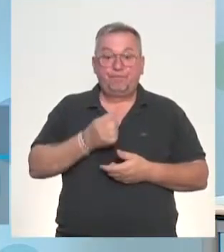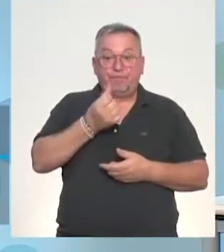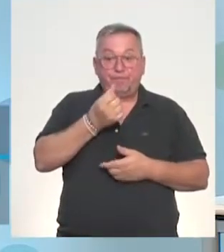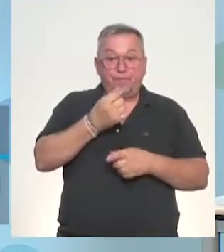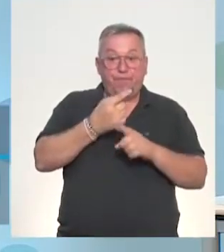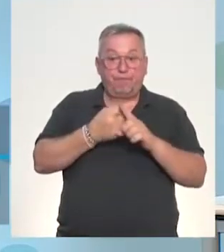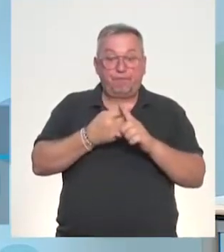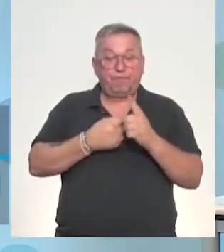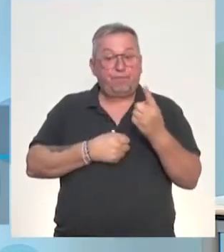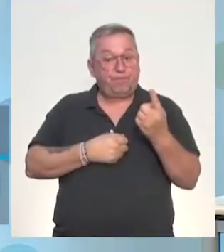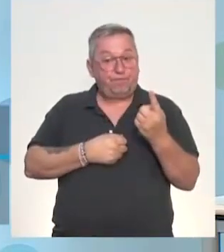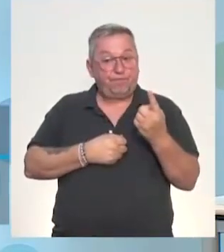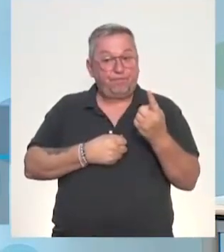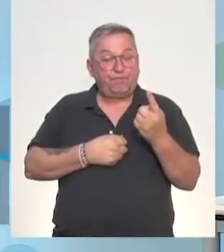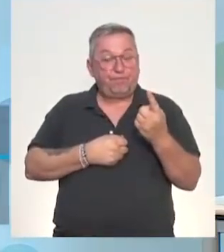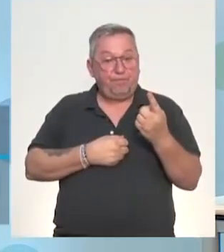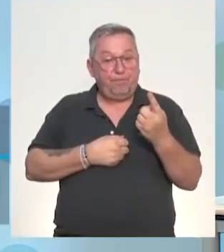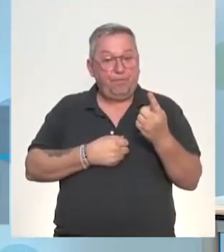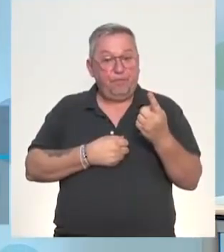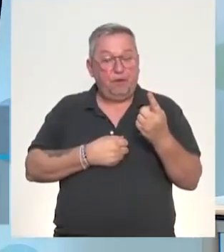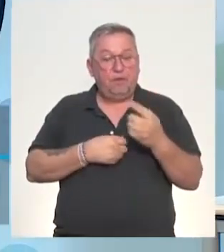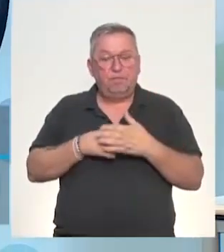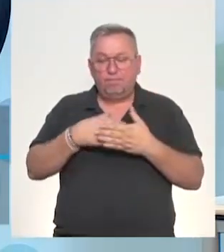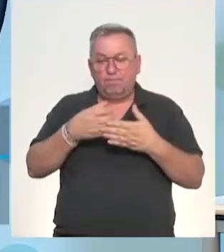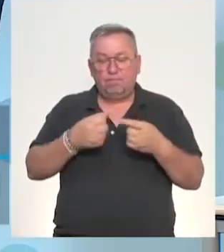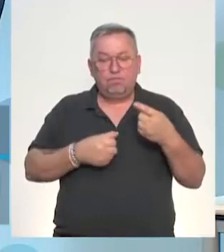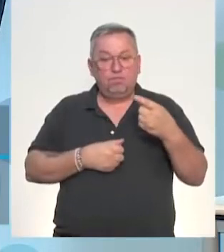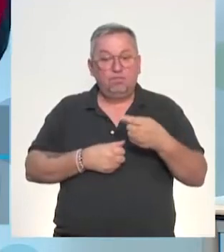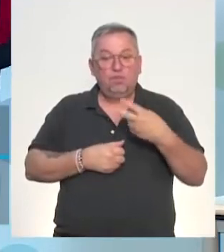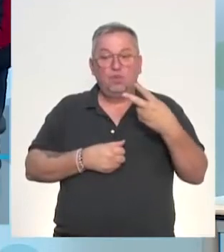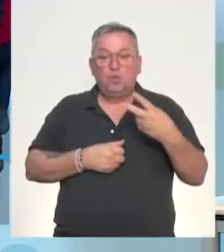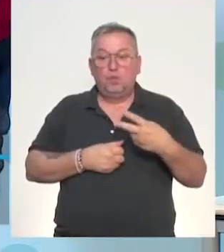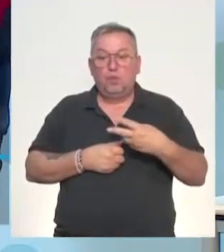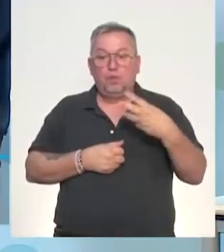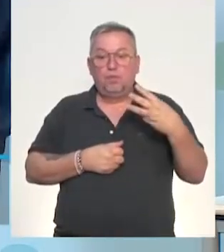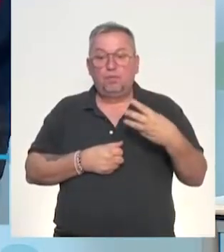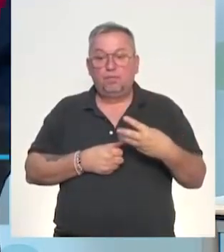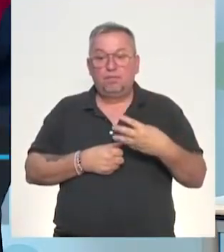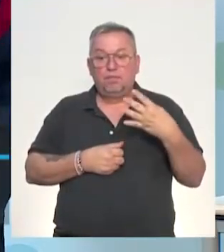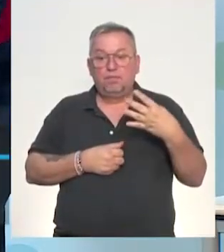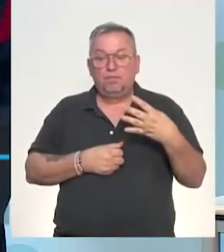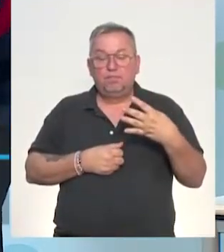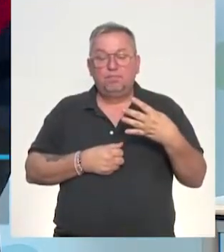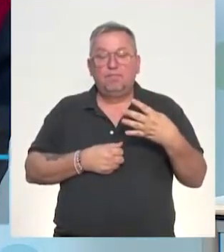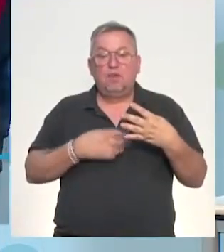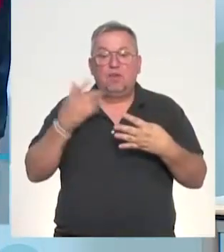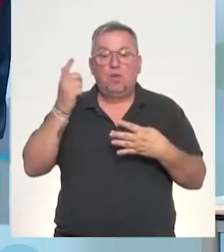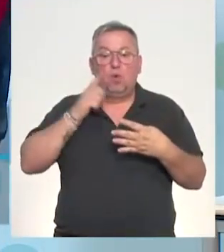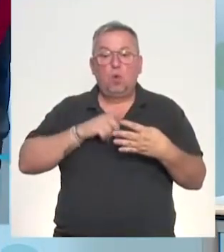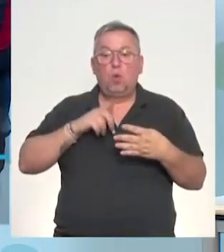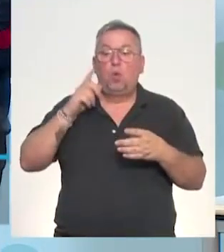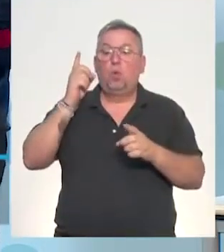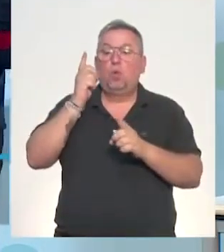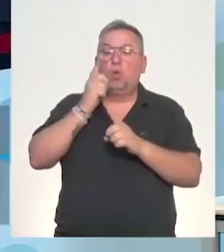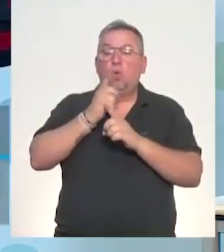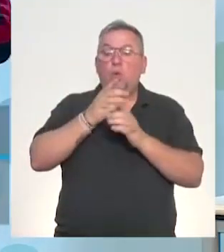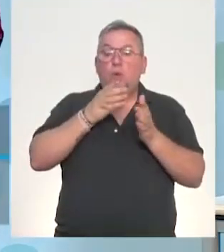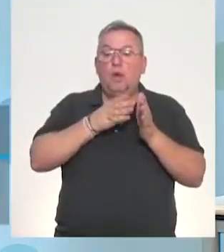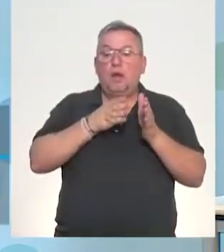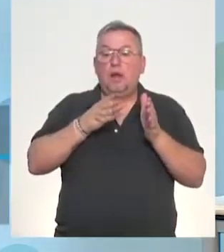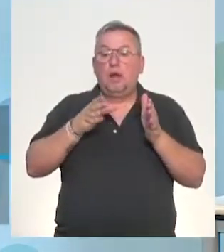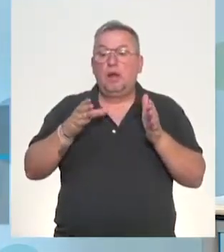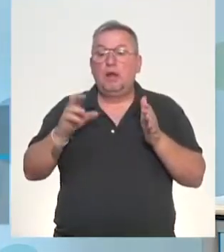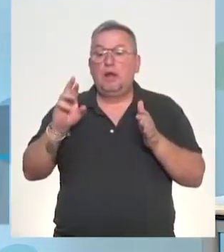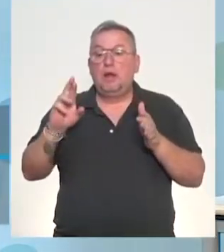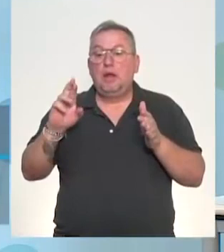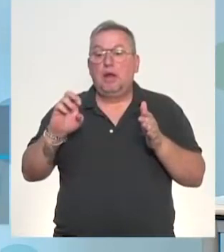6 vezes 1, o segundo 6 vezes 2 e assim por diante. E aí a gente consegue identificar uma regularidade, ou se